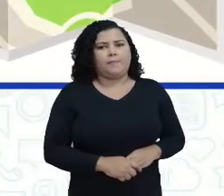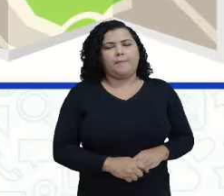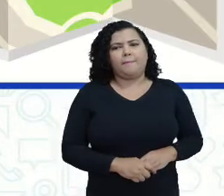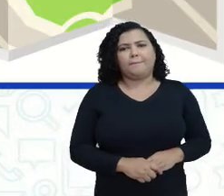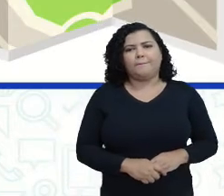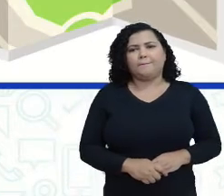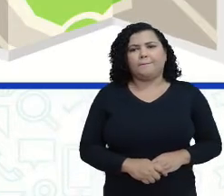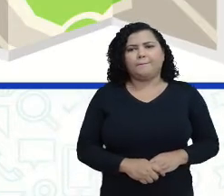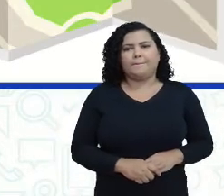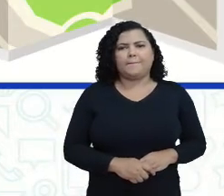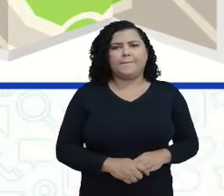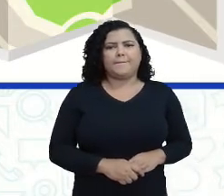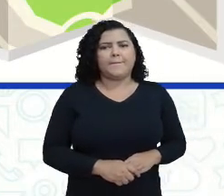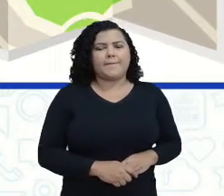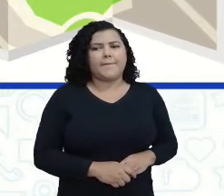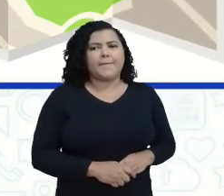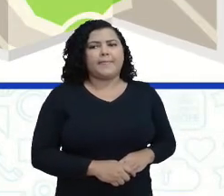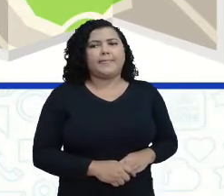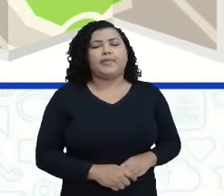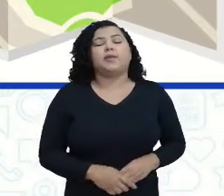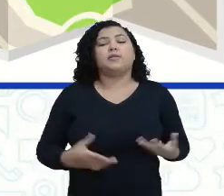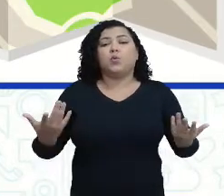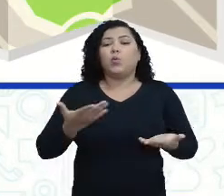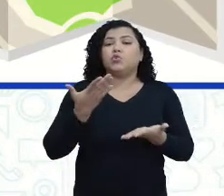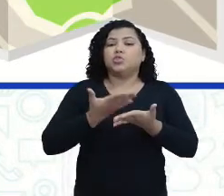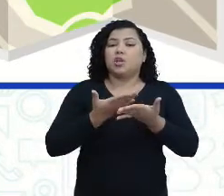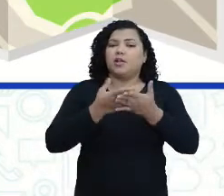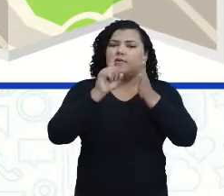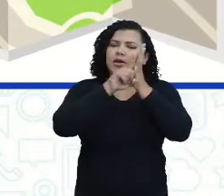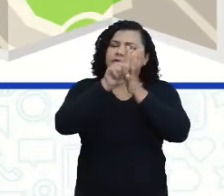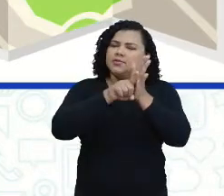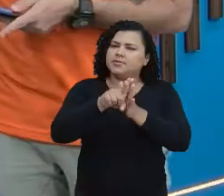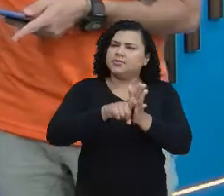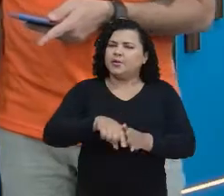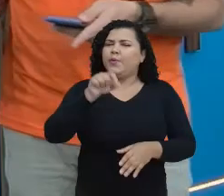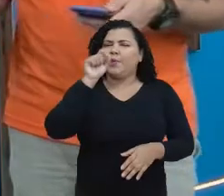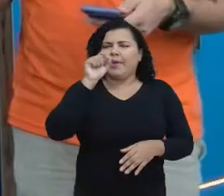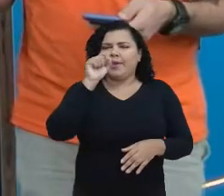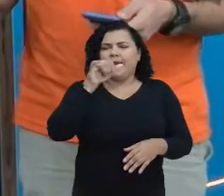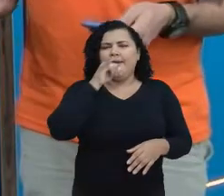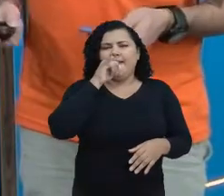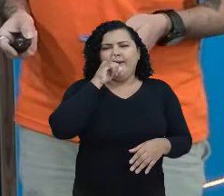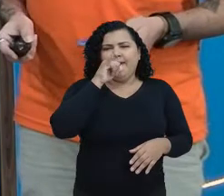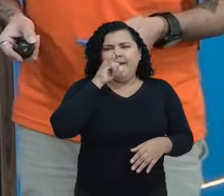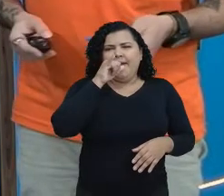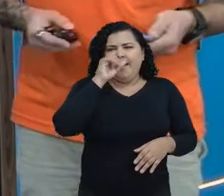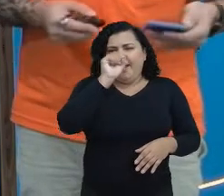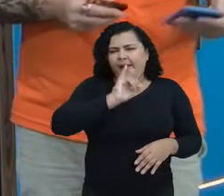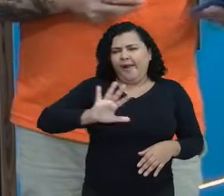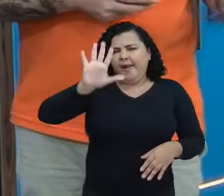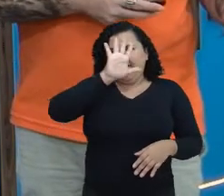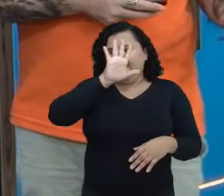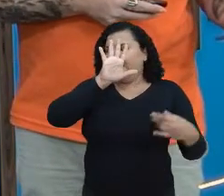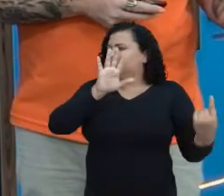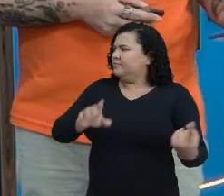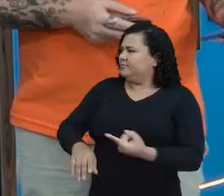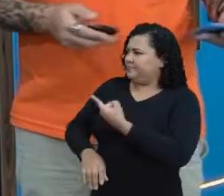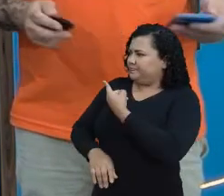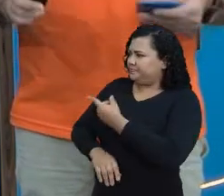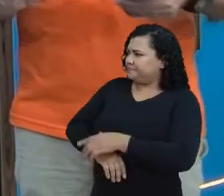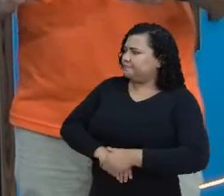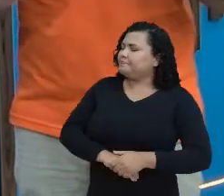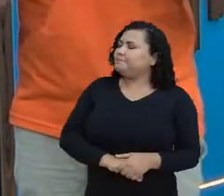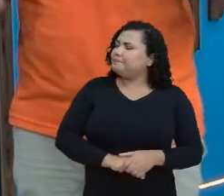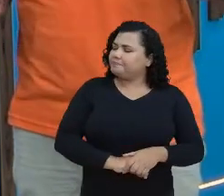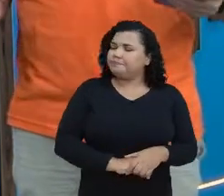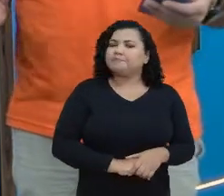lá. Na aula de hoje a gente vai analisar a seguinte situação, né? Essa imagem aí eu já trouxe na aula anterior,